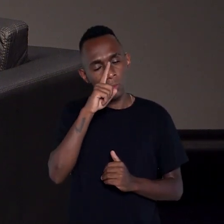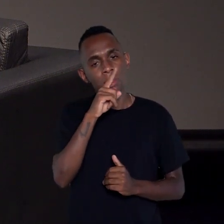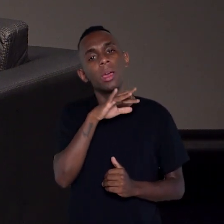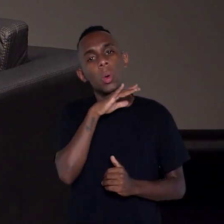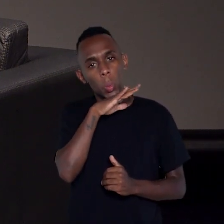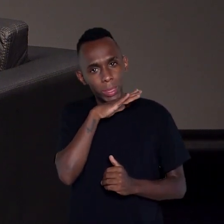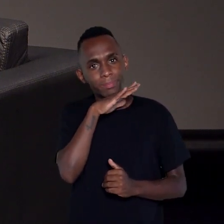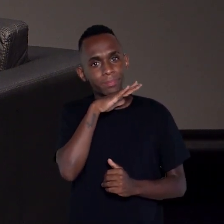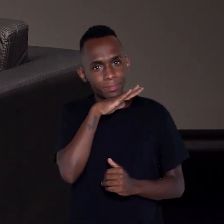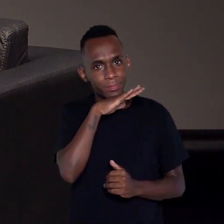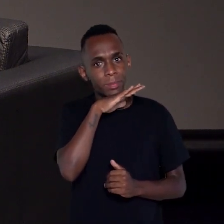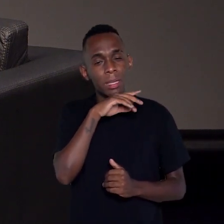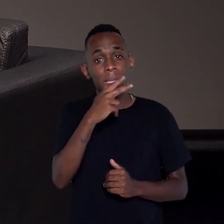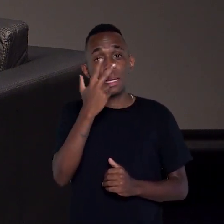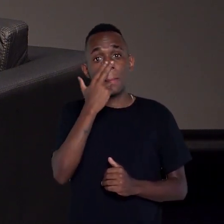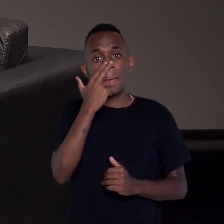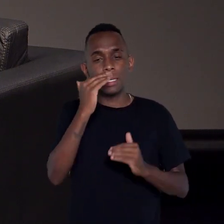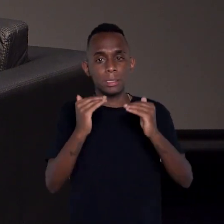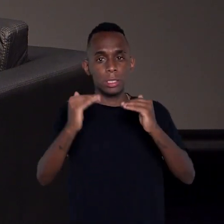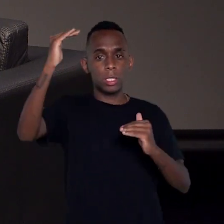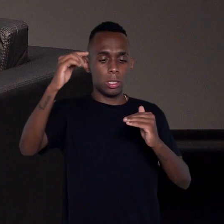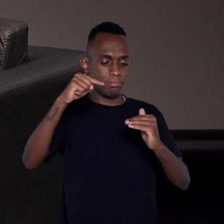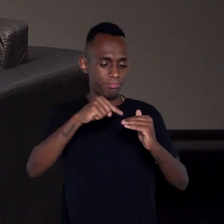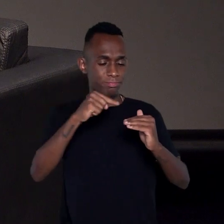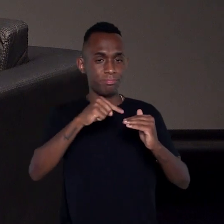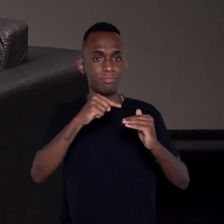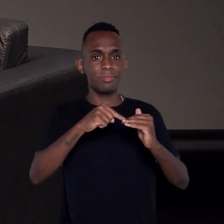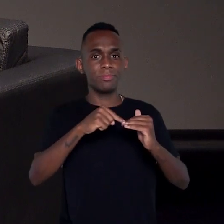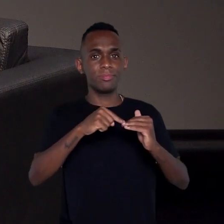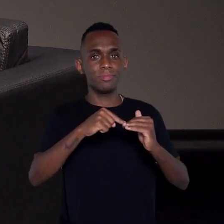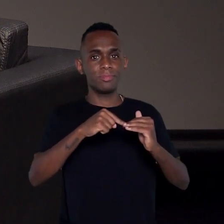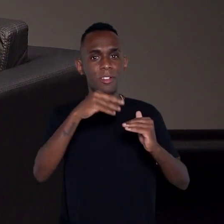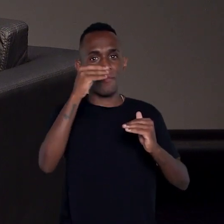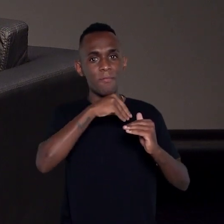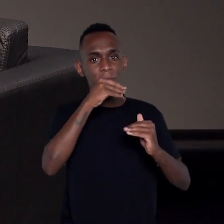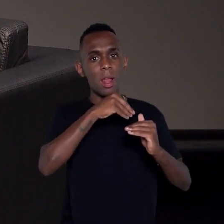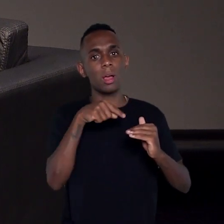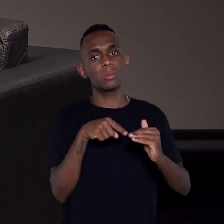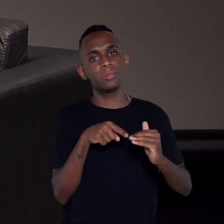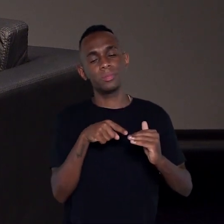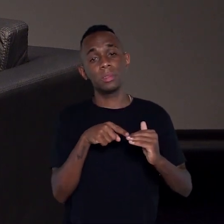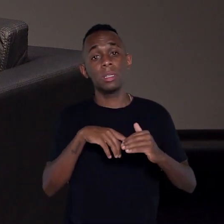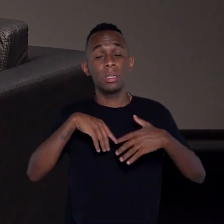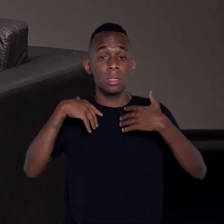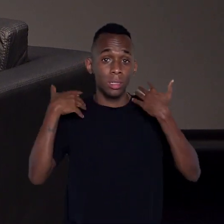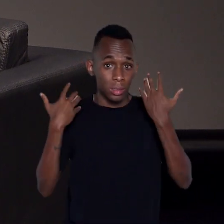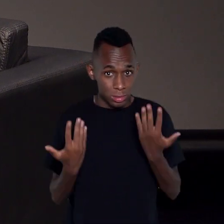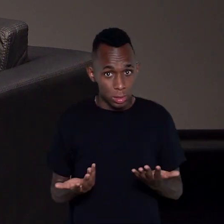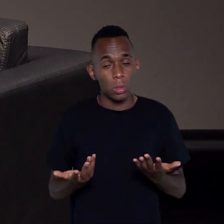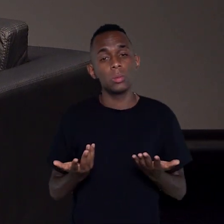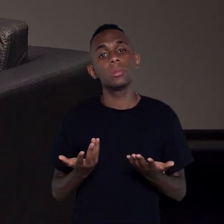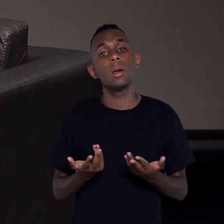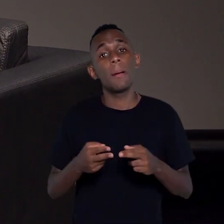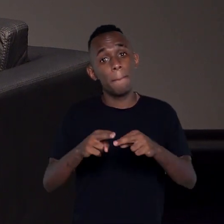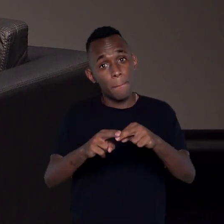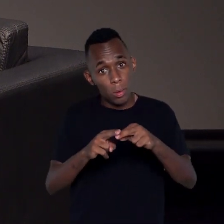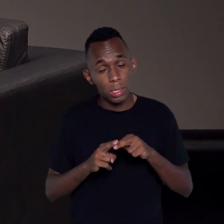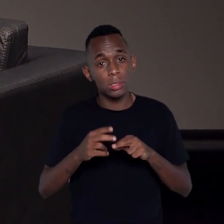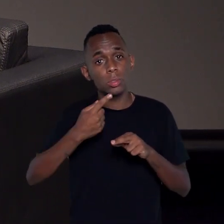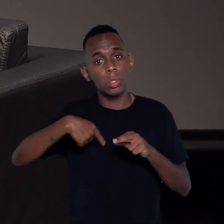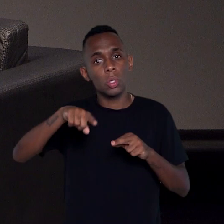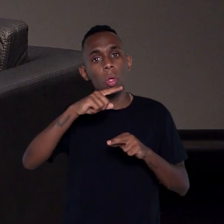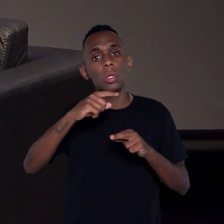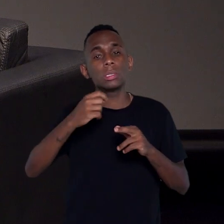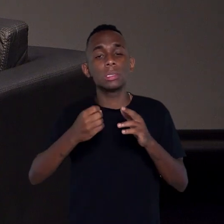que coloca o outro numa posição de subalternidade. E é dessa maneira que a